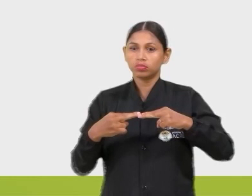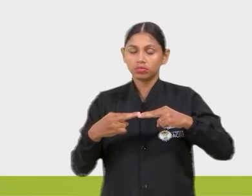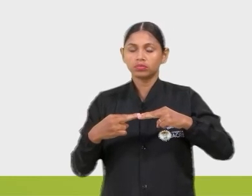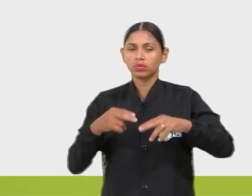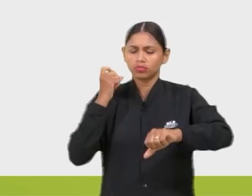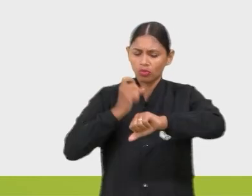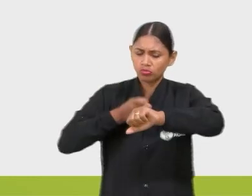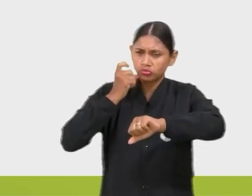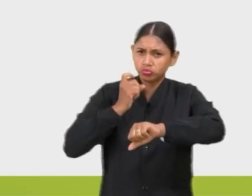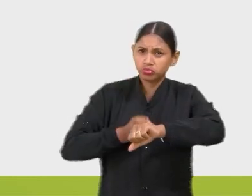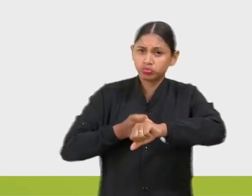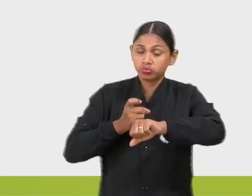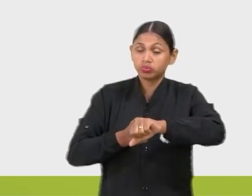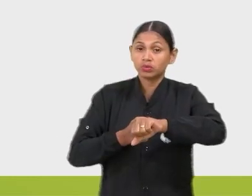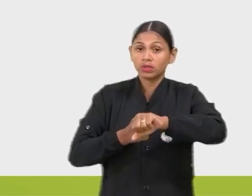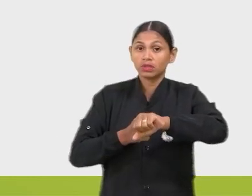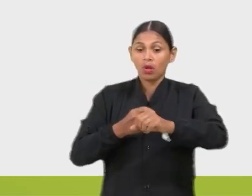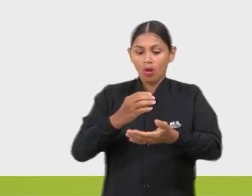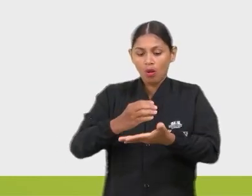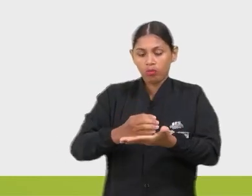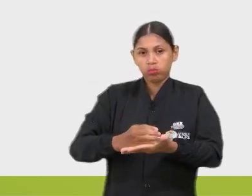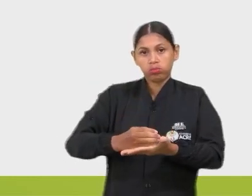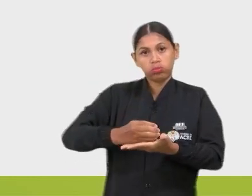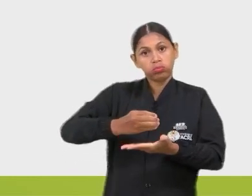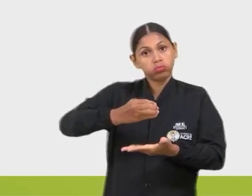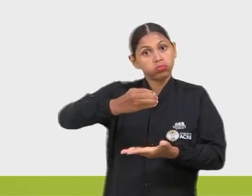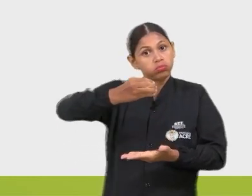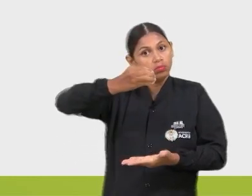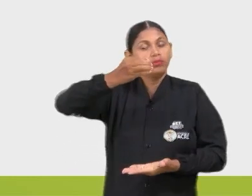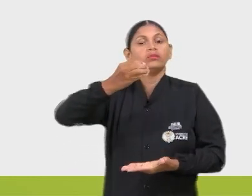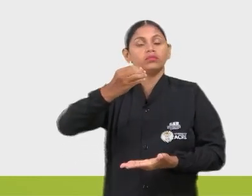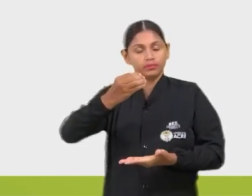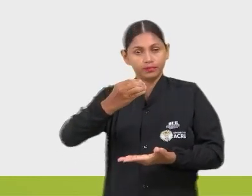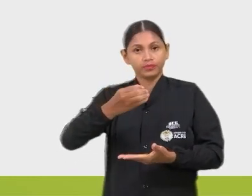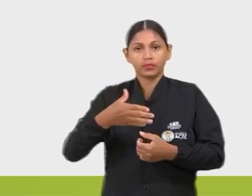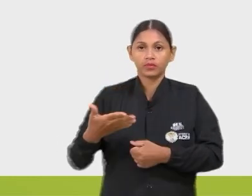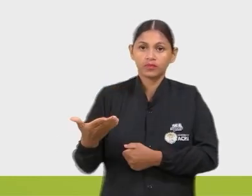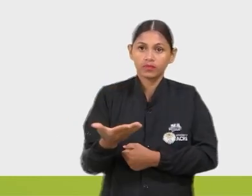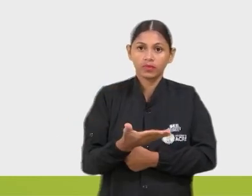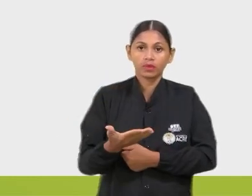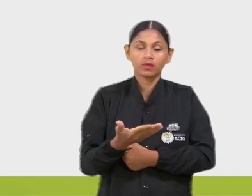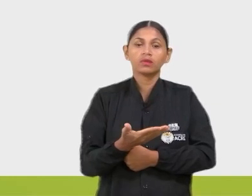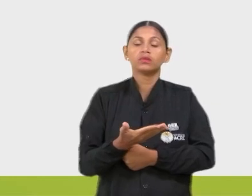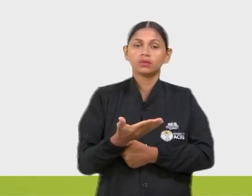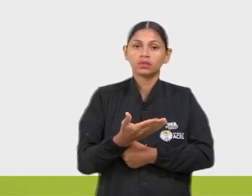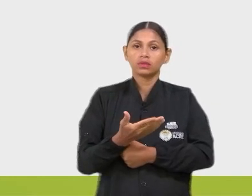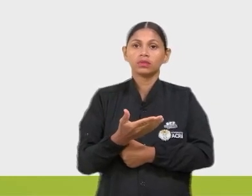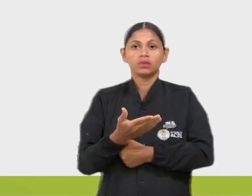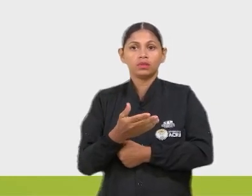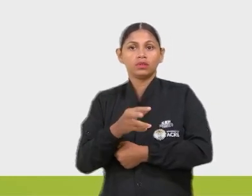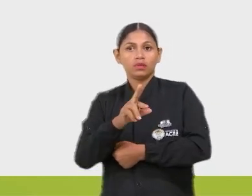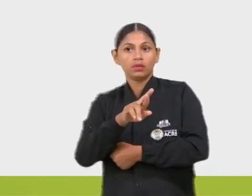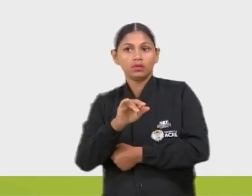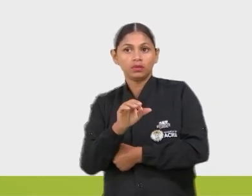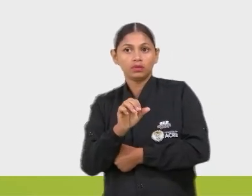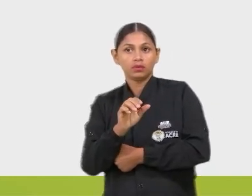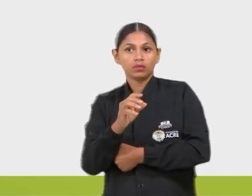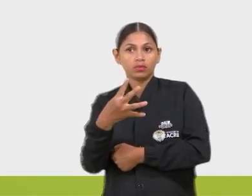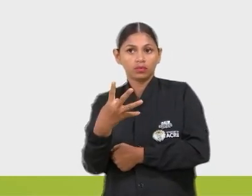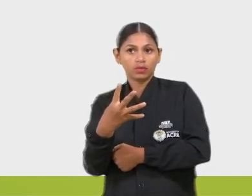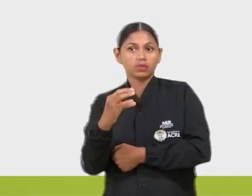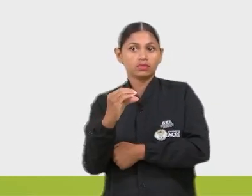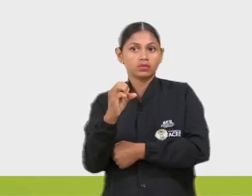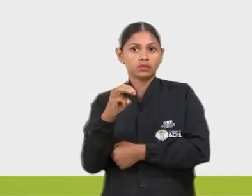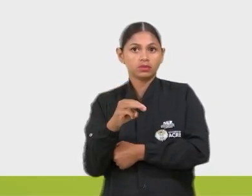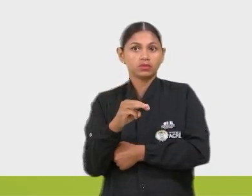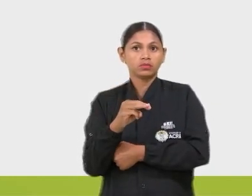tem um formato cilíndrico, com a medida do raio da base igual a 4 e a altura igual a 50 centímetros.